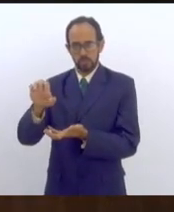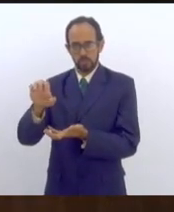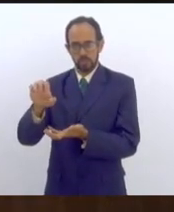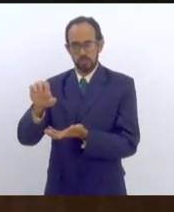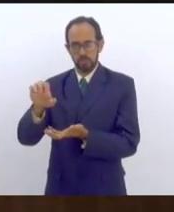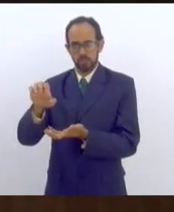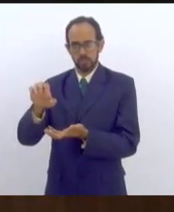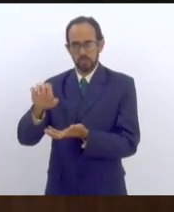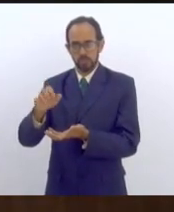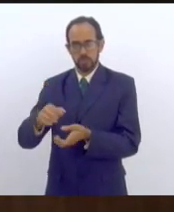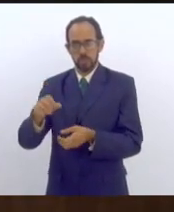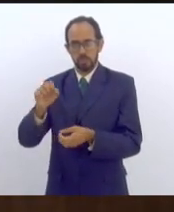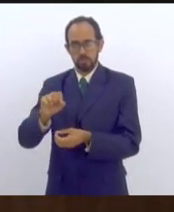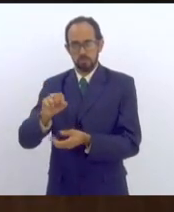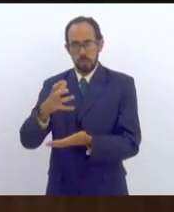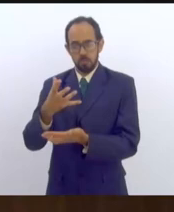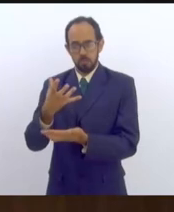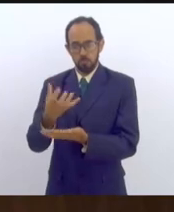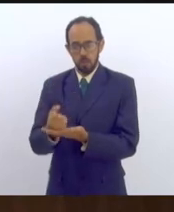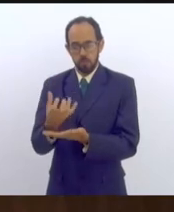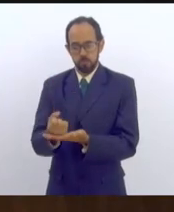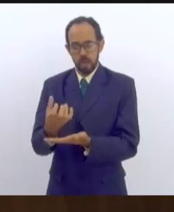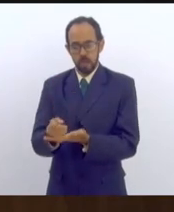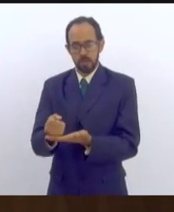uma bomba para abastecer